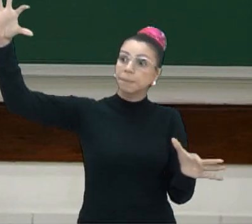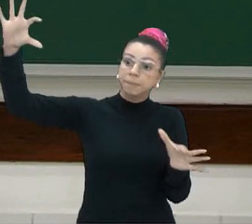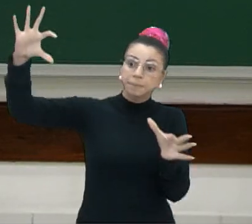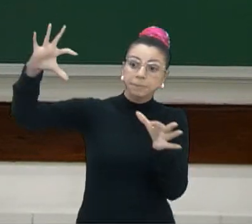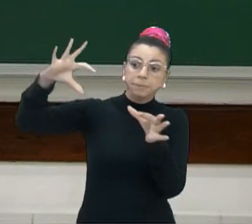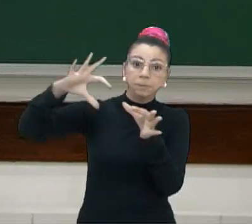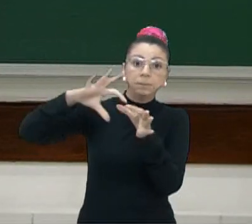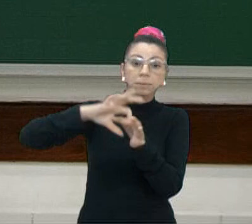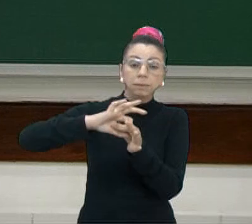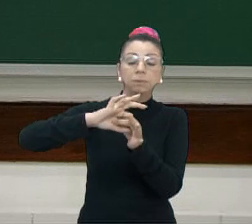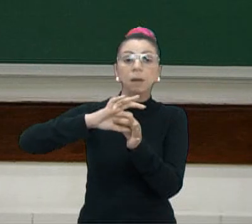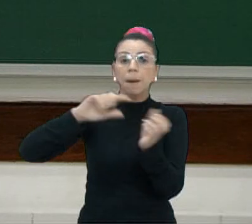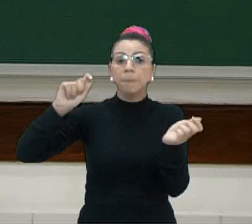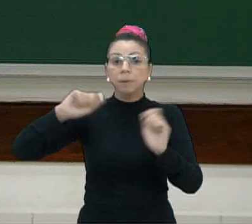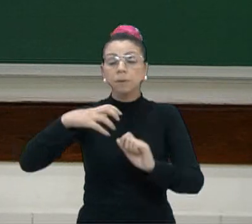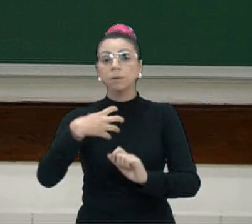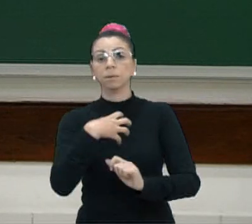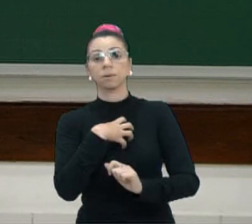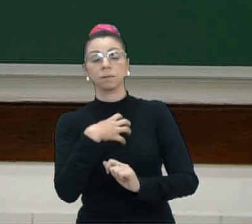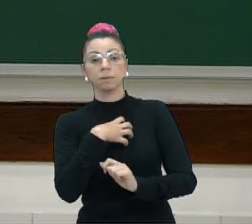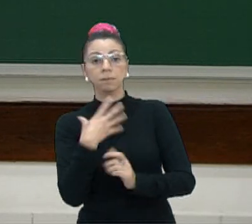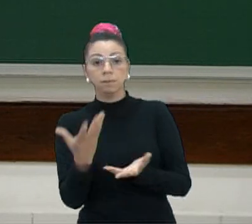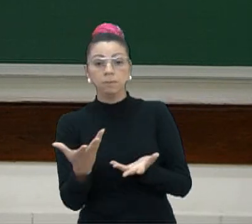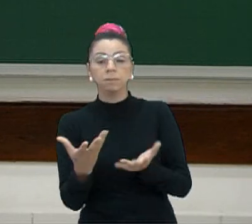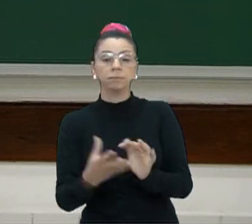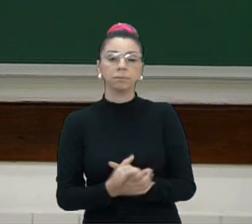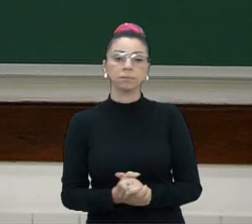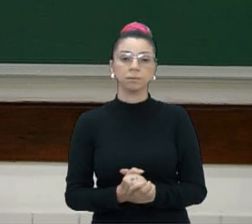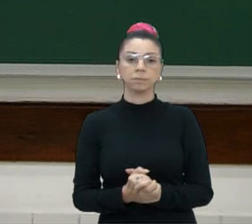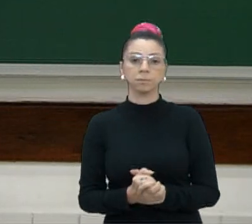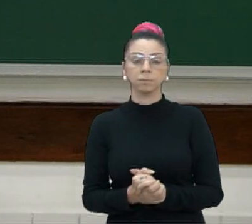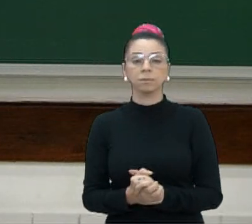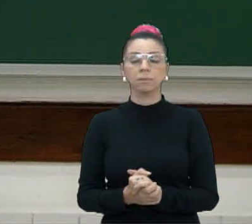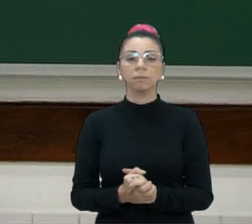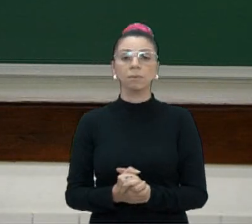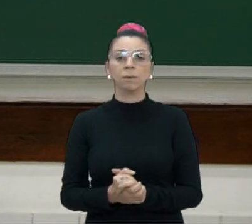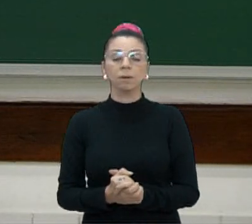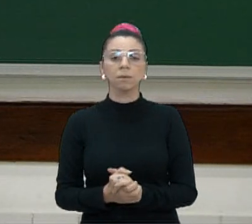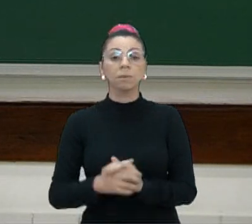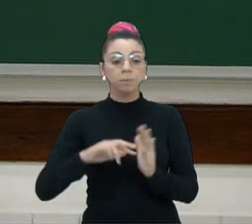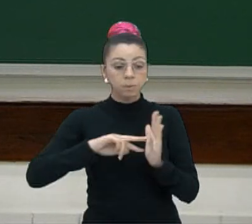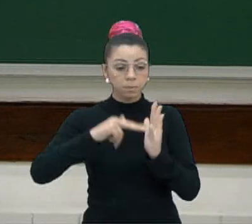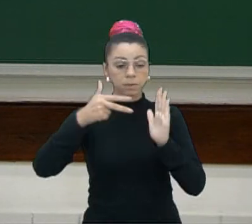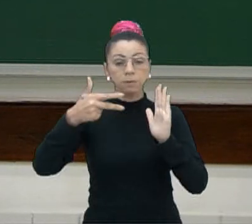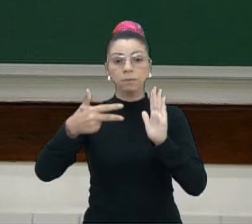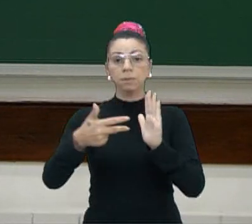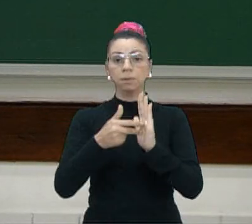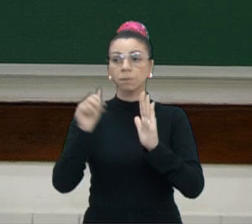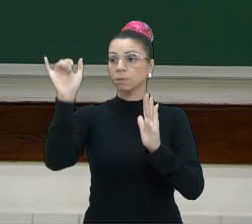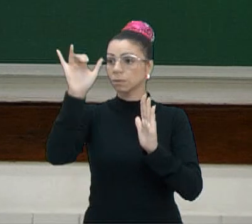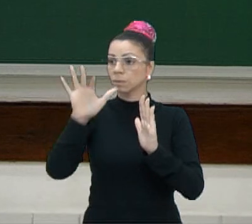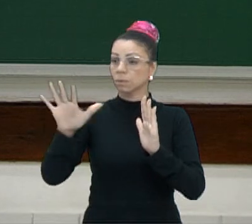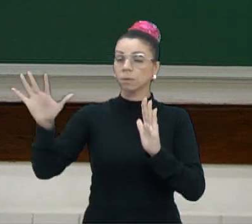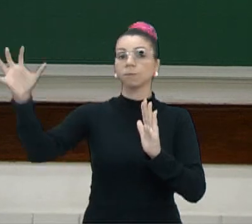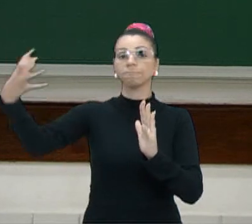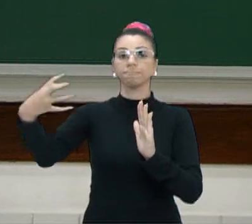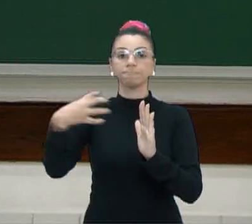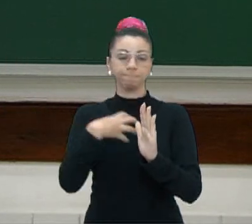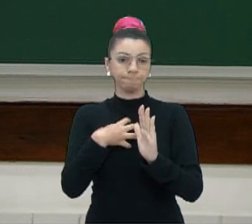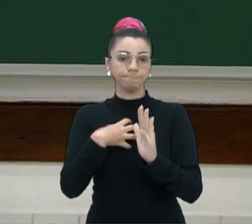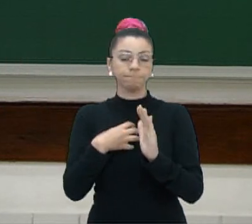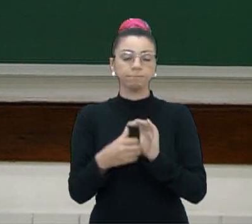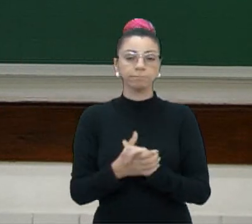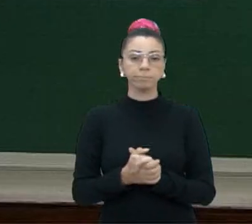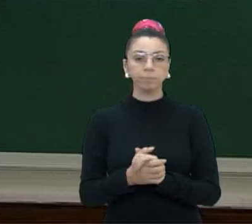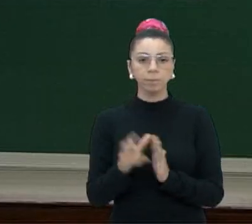ver com a sensação que você teve ali naquele momento, o sentido que aquela imagem passou para vocês.